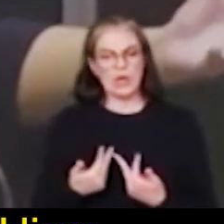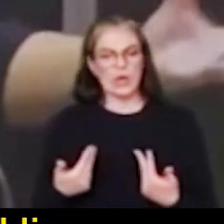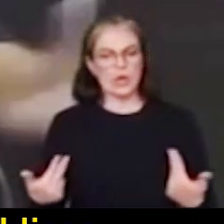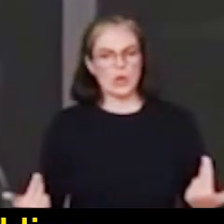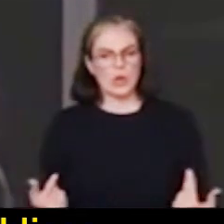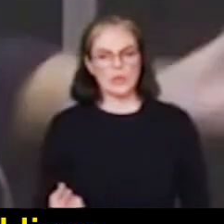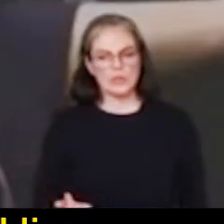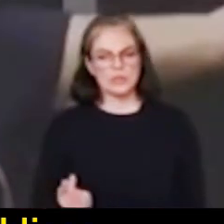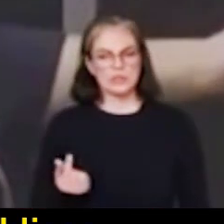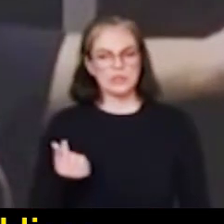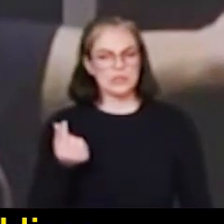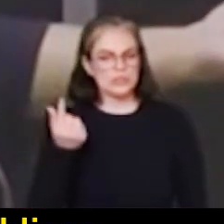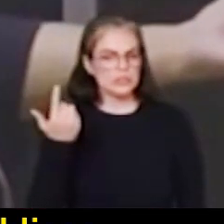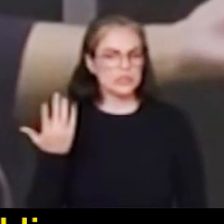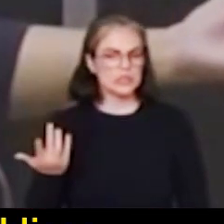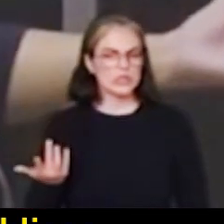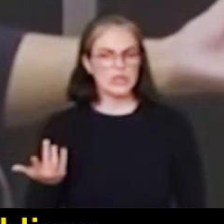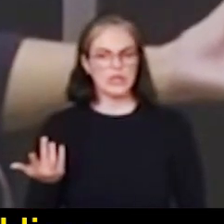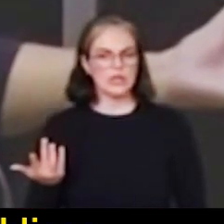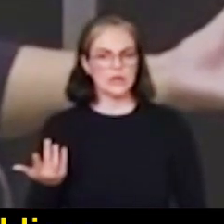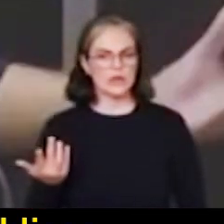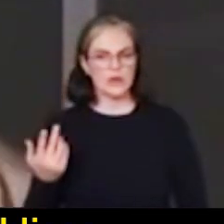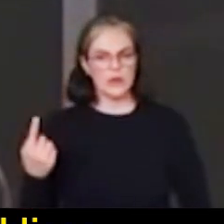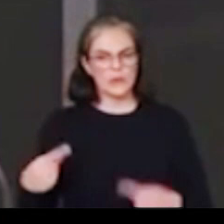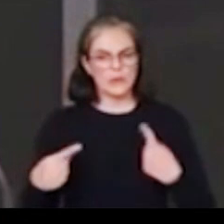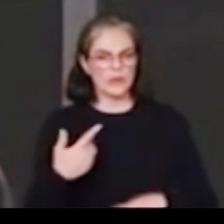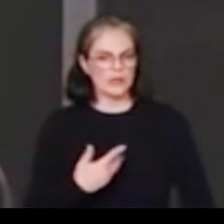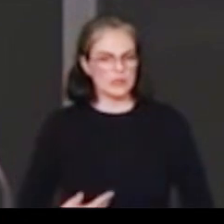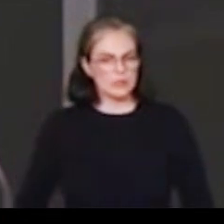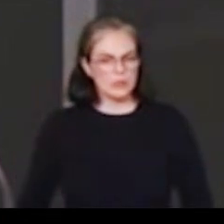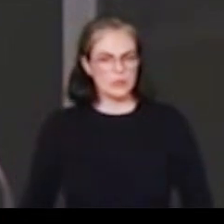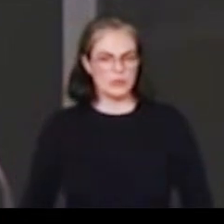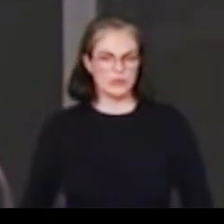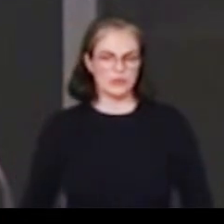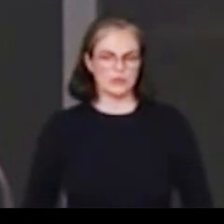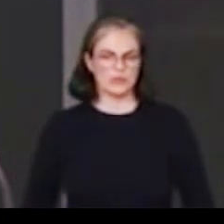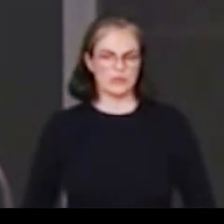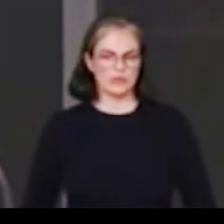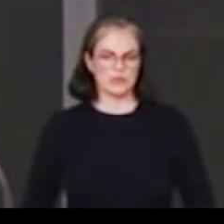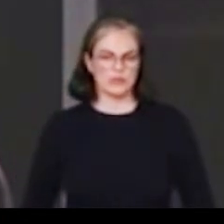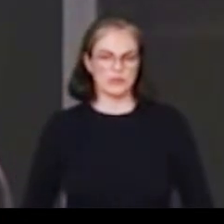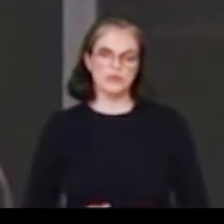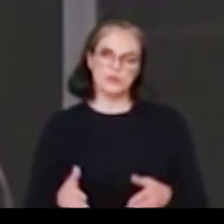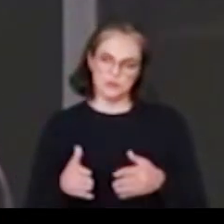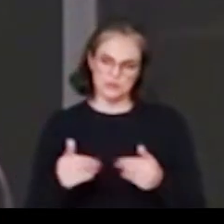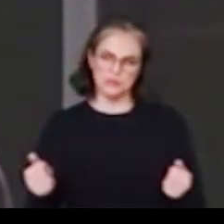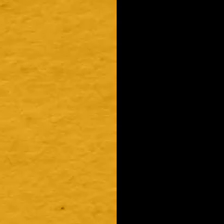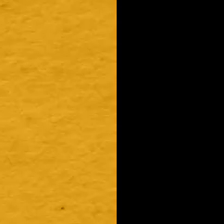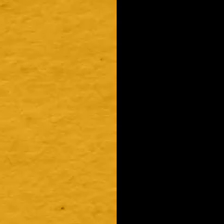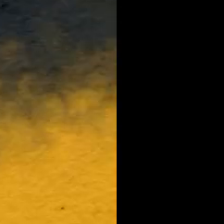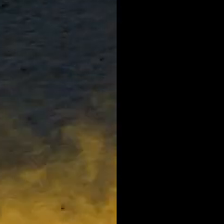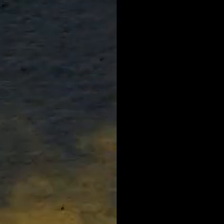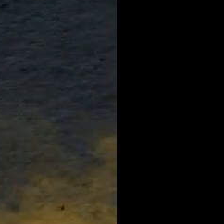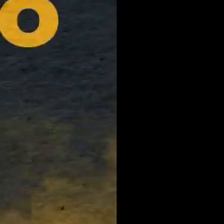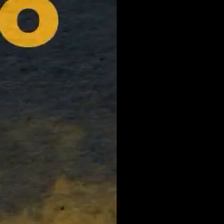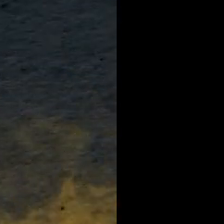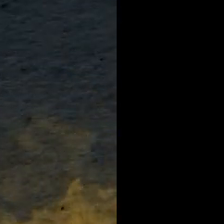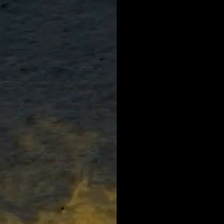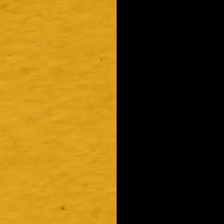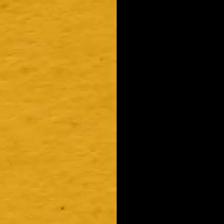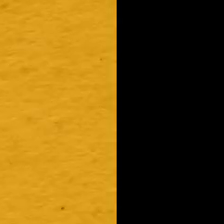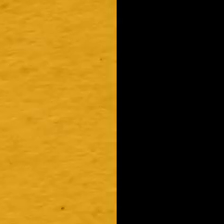dinheiro, as próprias políticas públicas. Vamos respeitar o povo brasileiro.